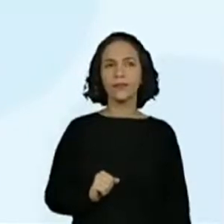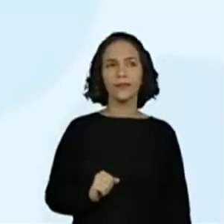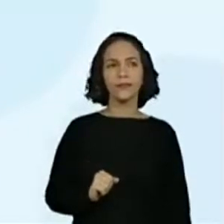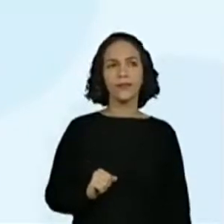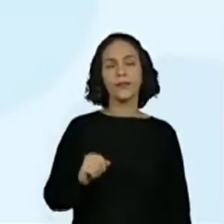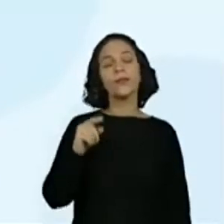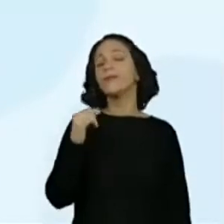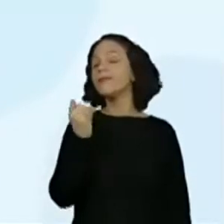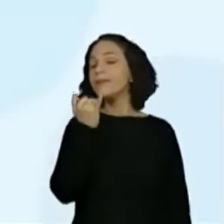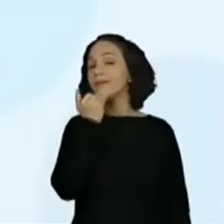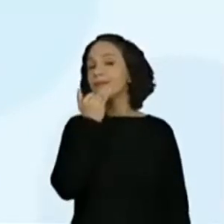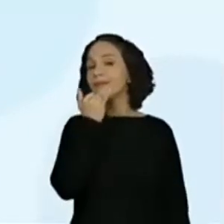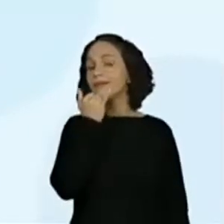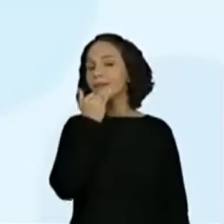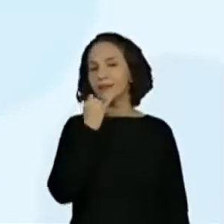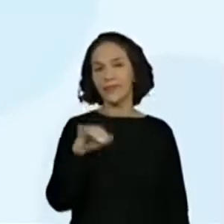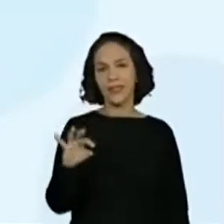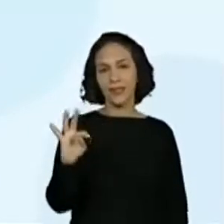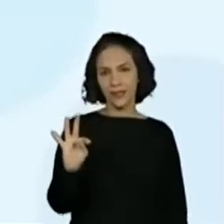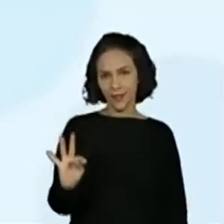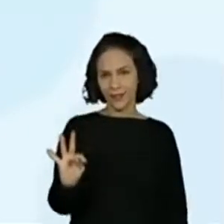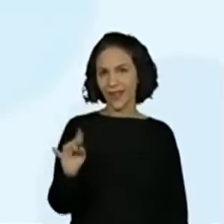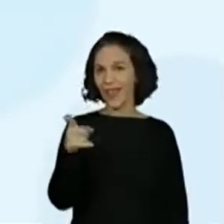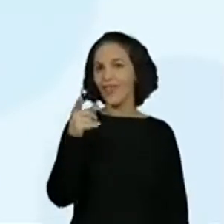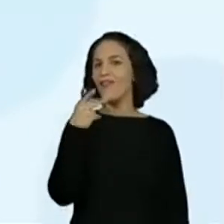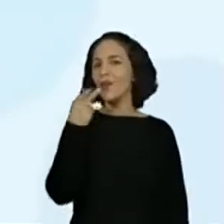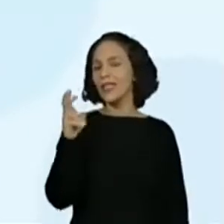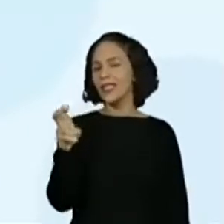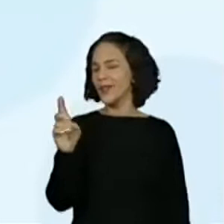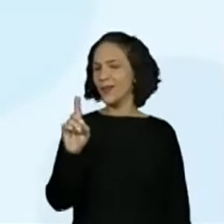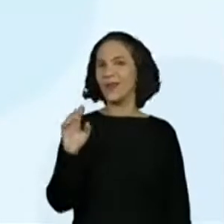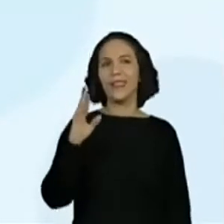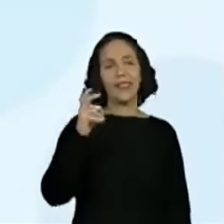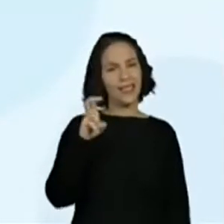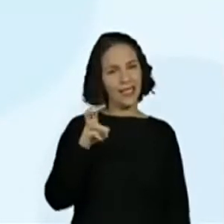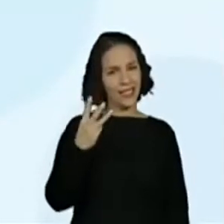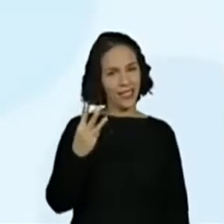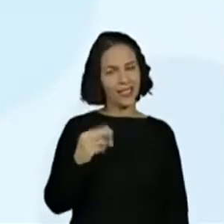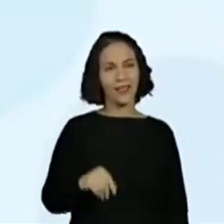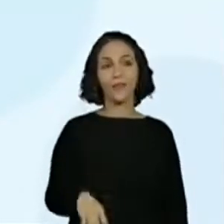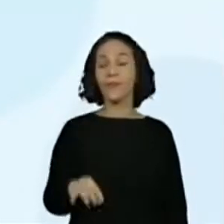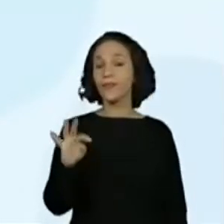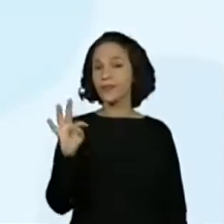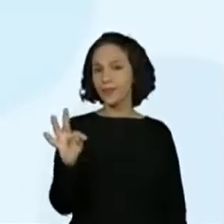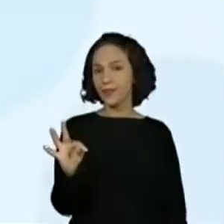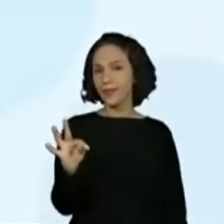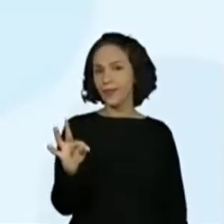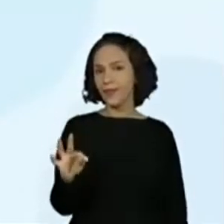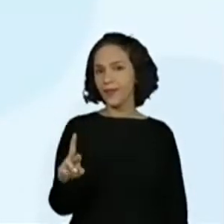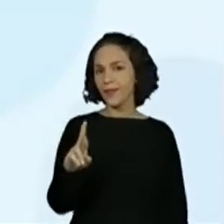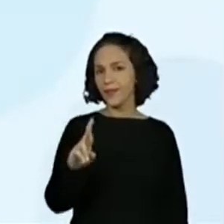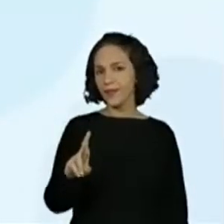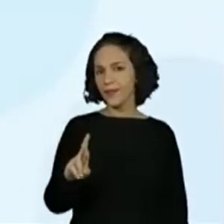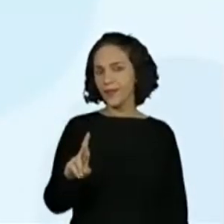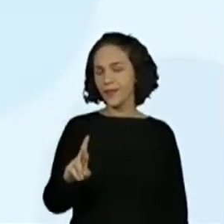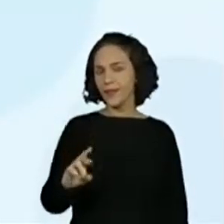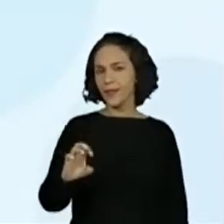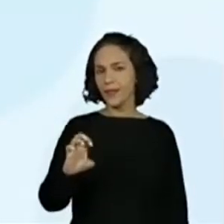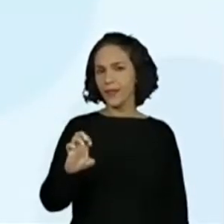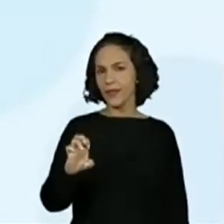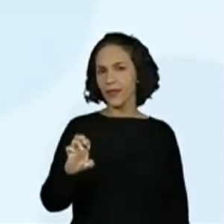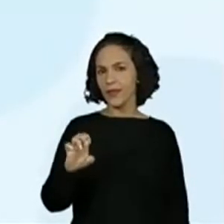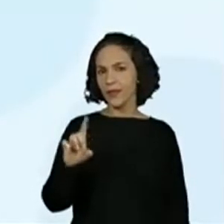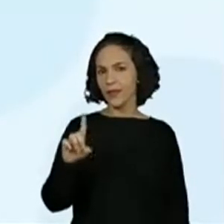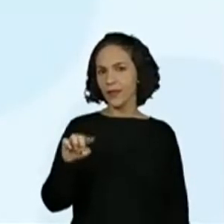a 33, que é o T de novo. Isso, mais uma vez. Olha, aí, o 3 e o 30. Muito parecido, olha só, as duas